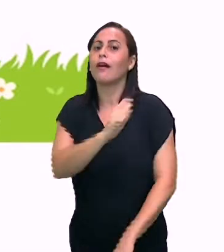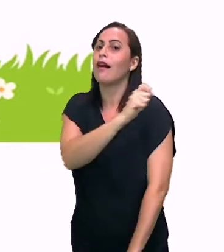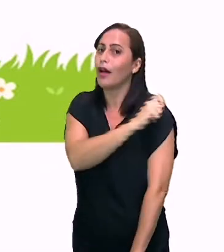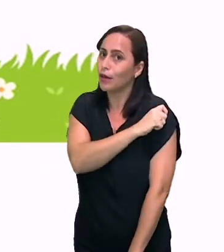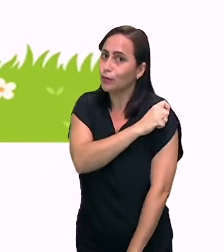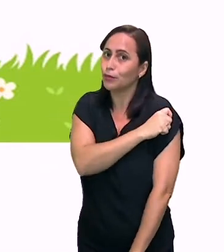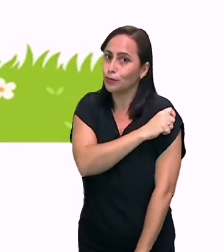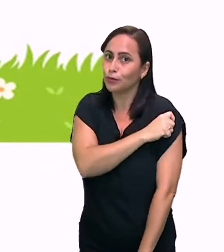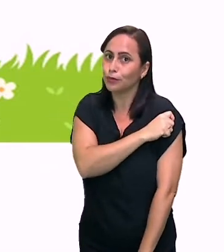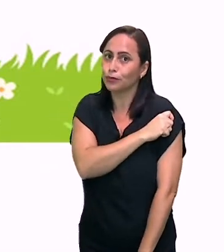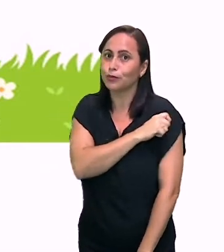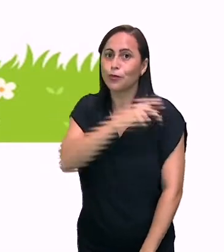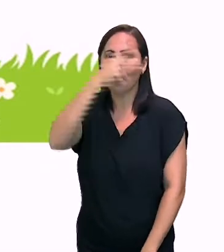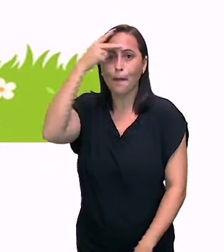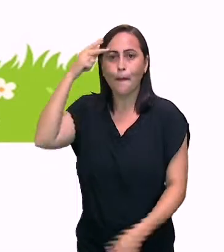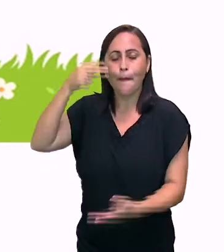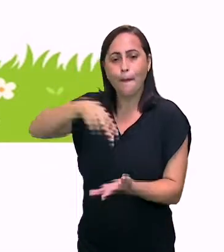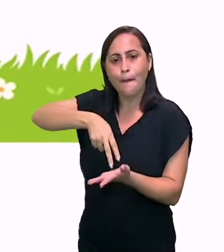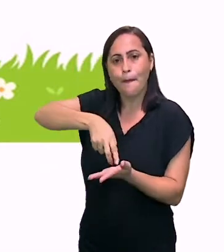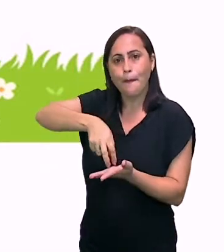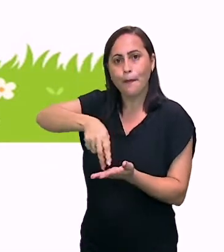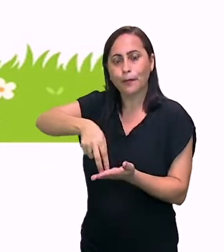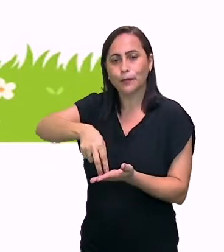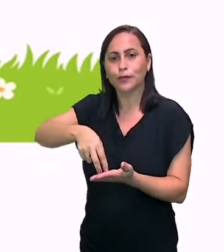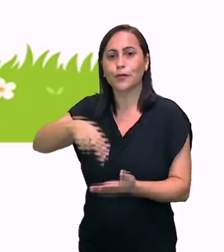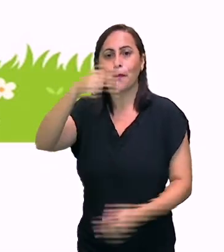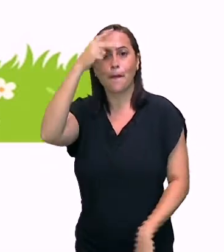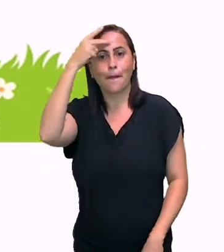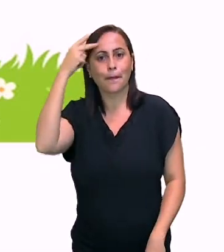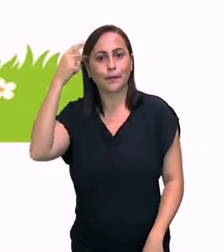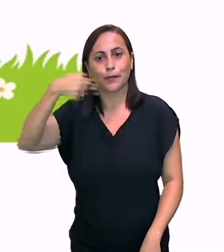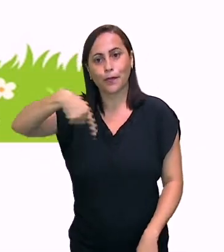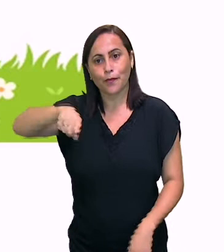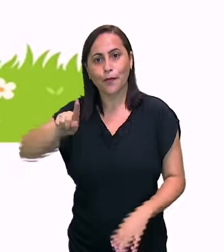aluno, pedestre, passageiro,